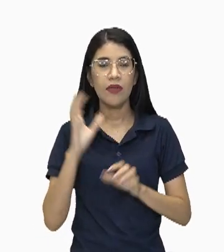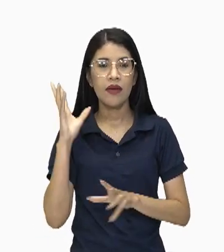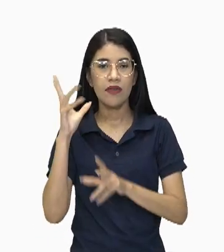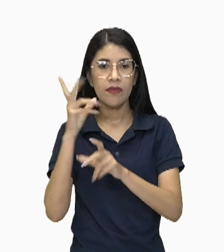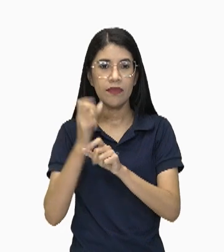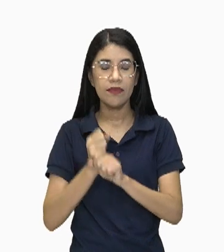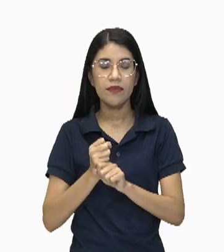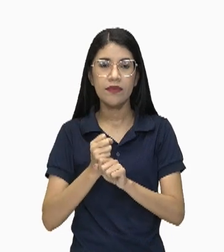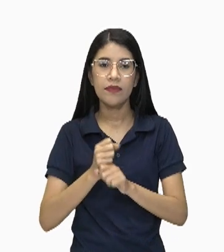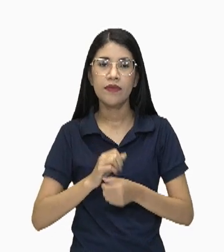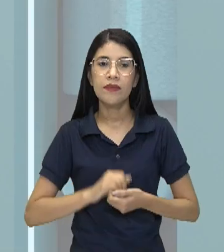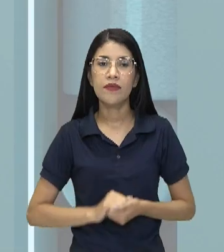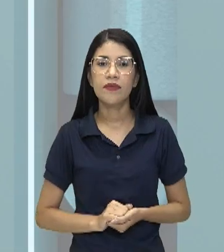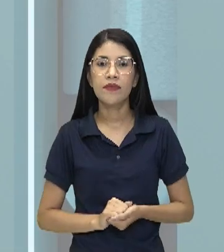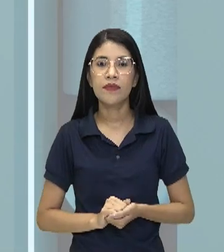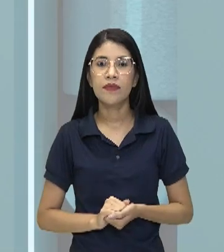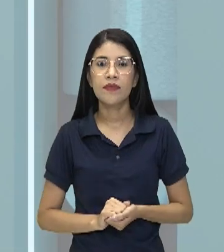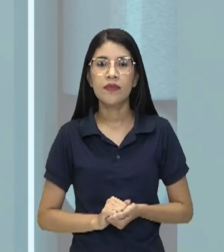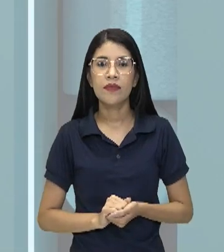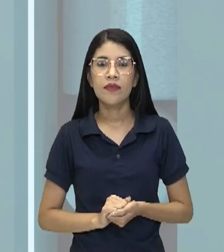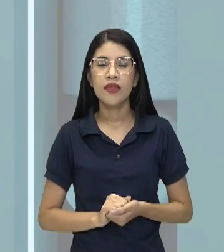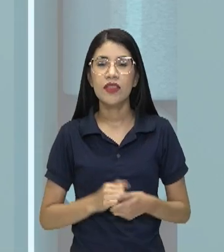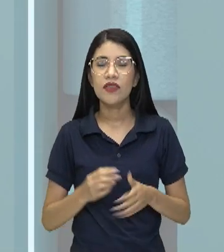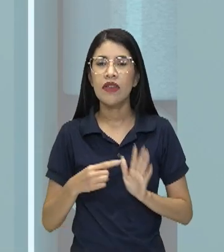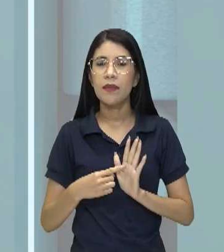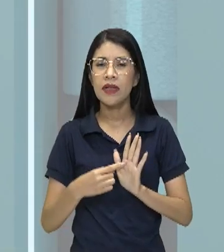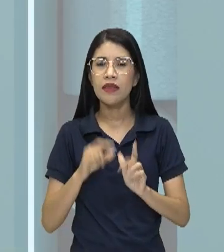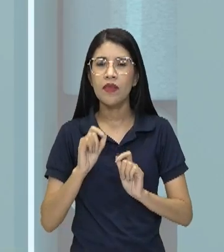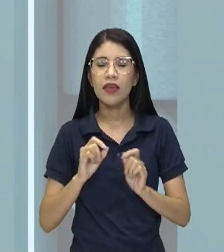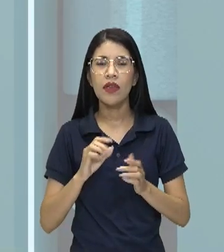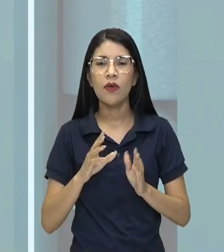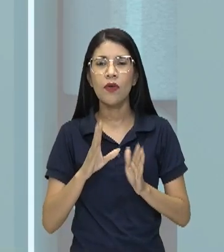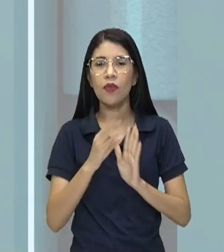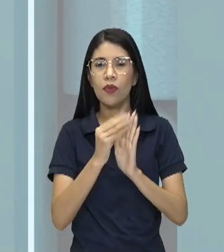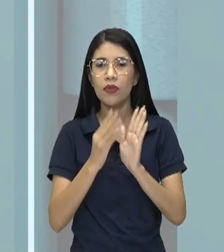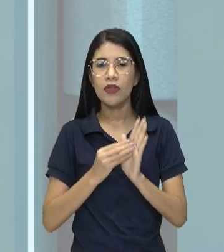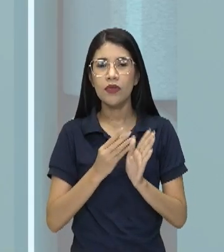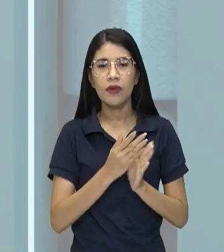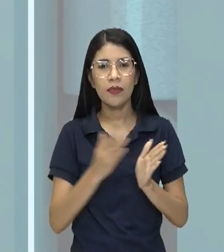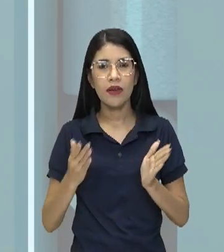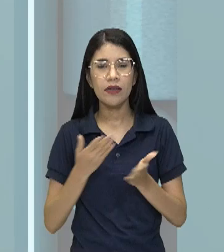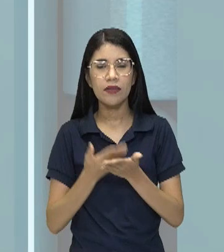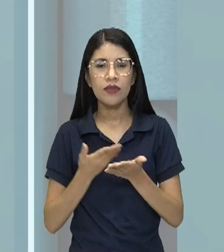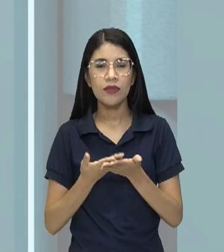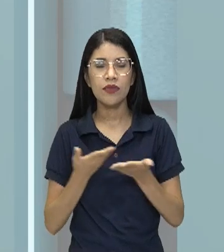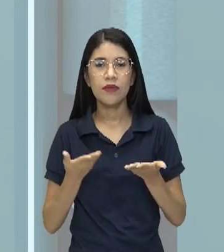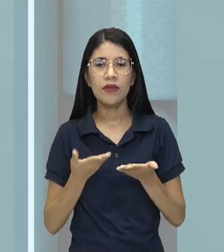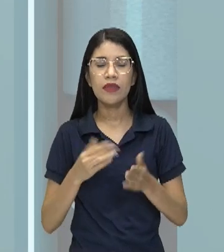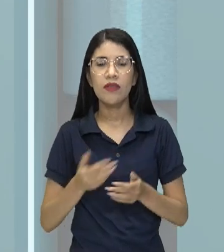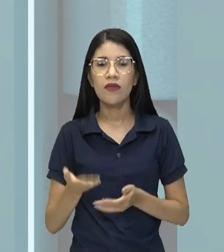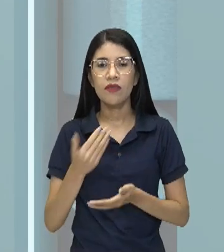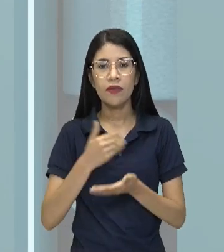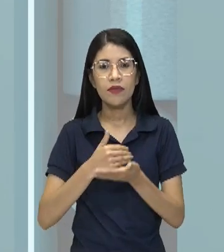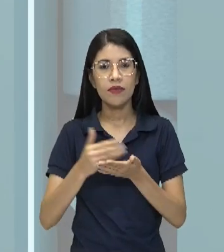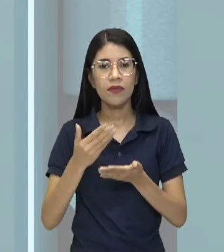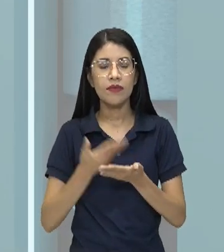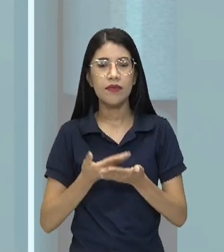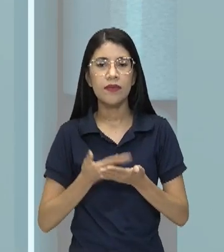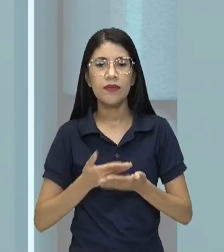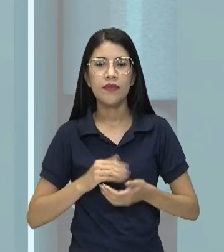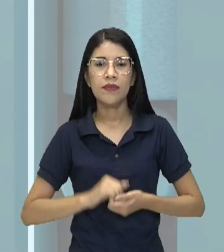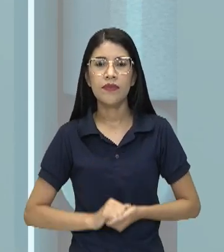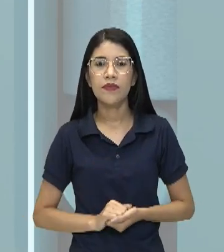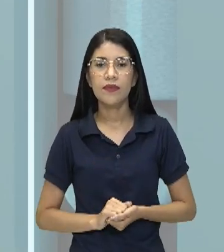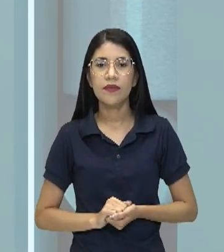revisão seguida da avaliação, onde vamos colocar em xeque tudo o que aprendemos ao longo das nossas aulas. Sem mais delongas, vamos para a nossa